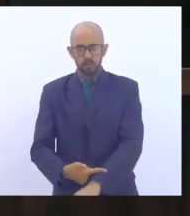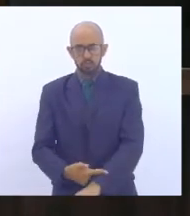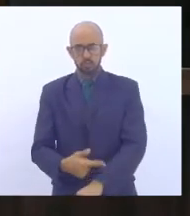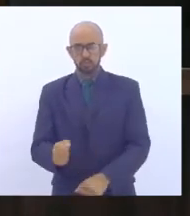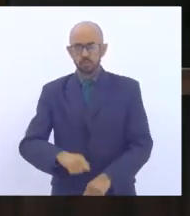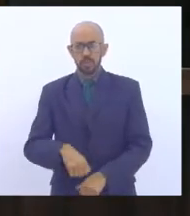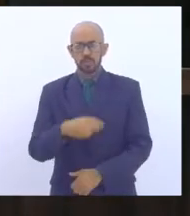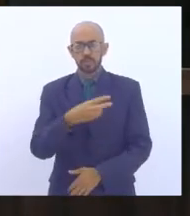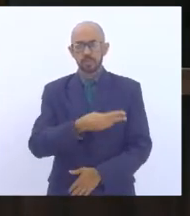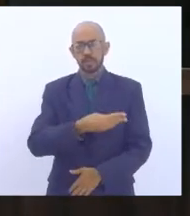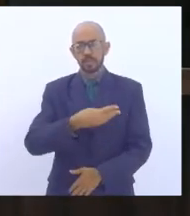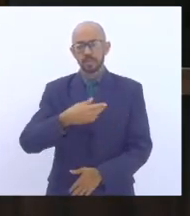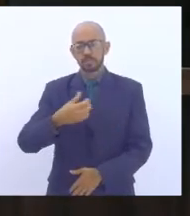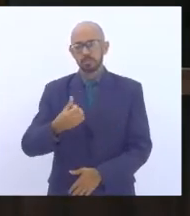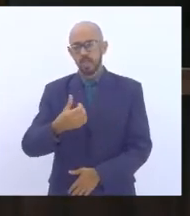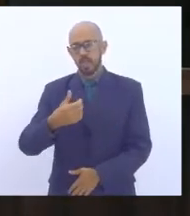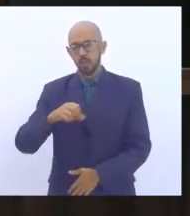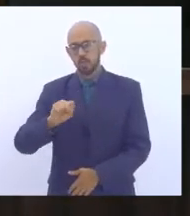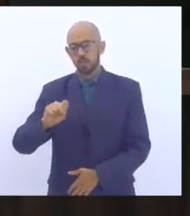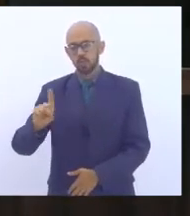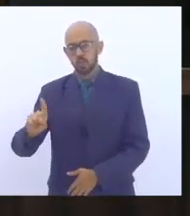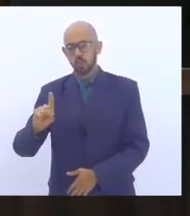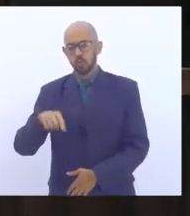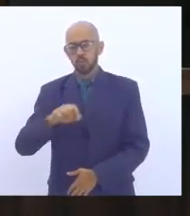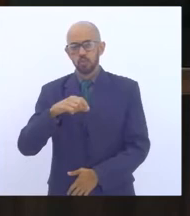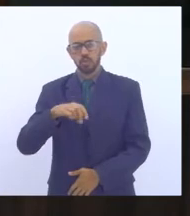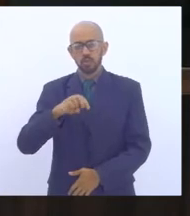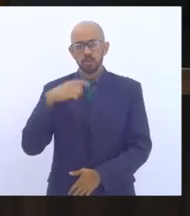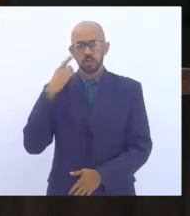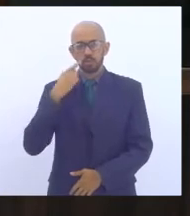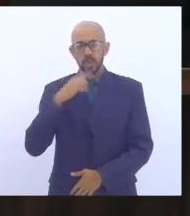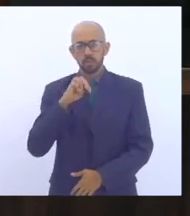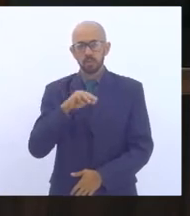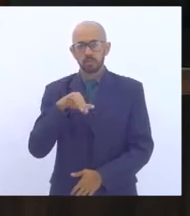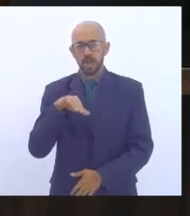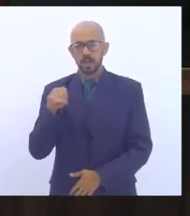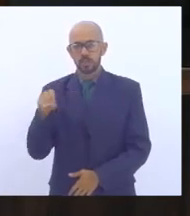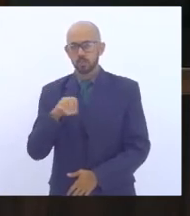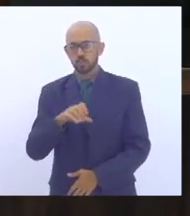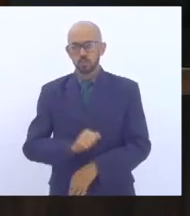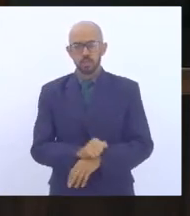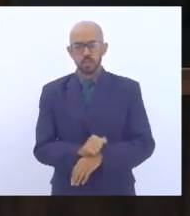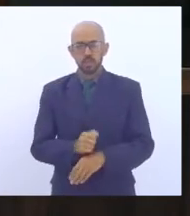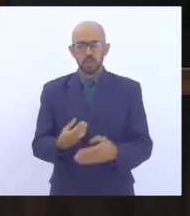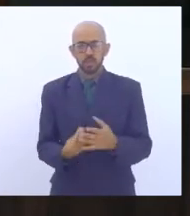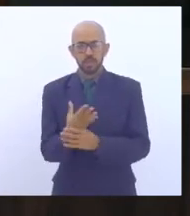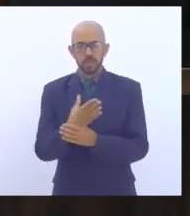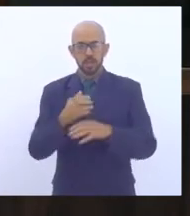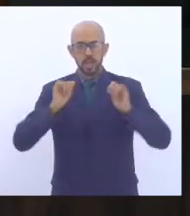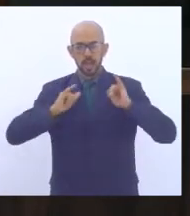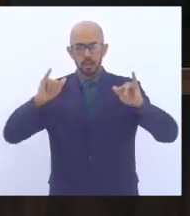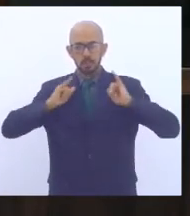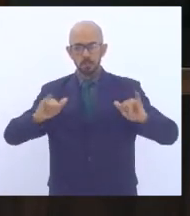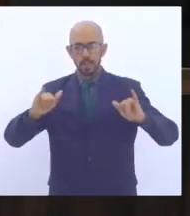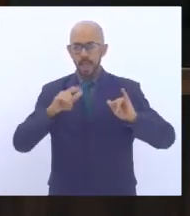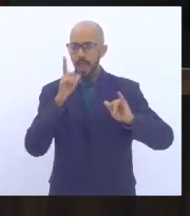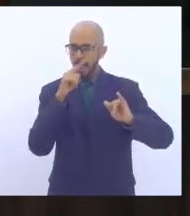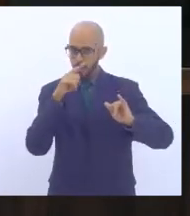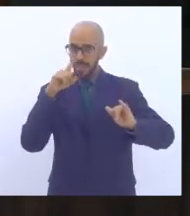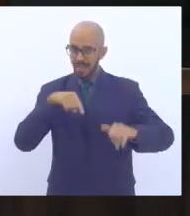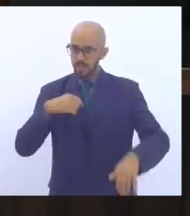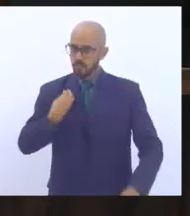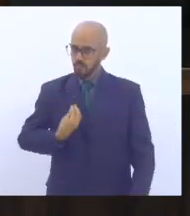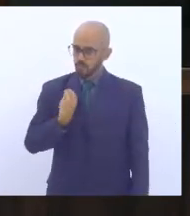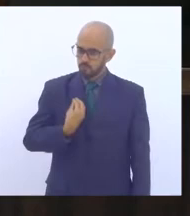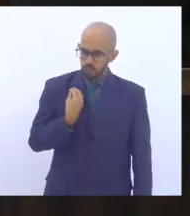3881 de 21 de autoria do deputado Márcio canela que cria a campanha permanente a água é vida no estado do Rio de Janeiro na forma